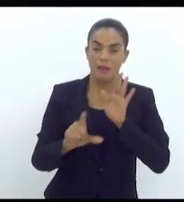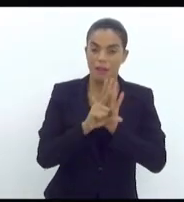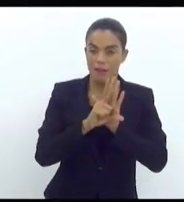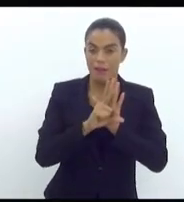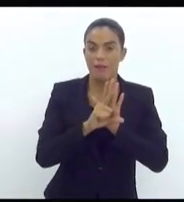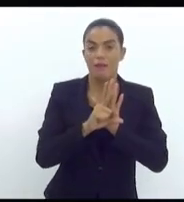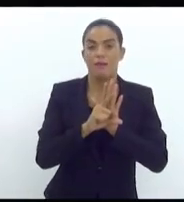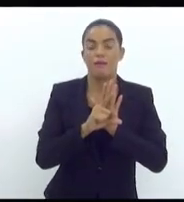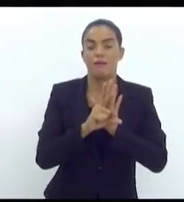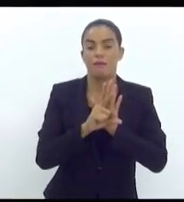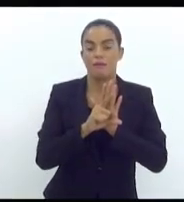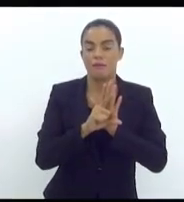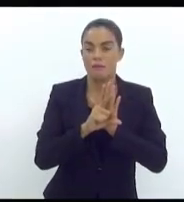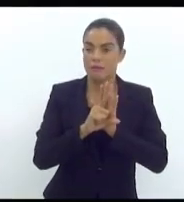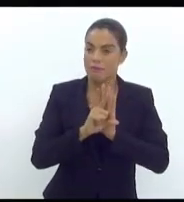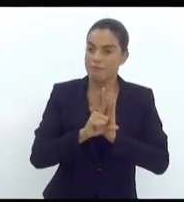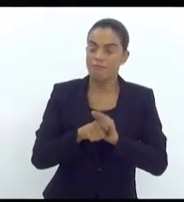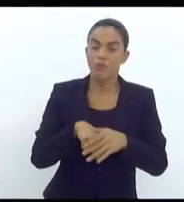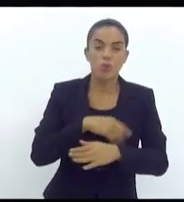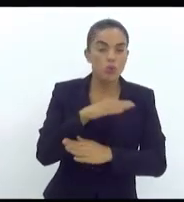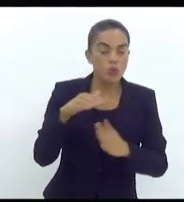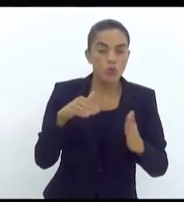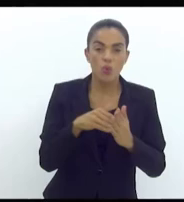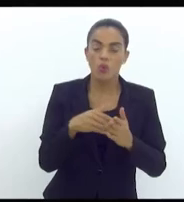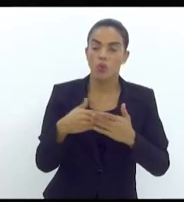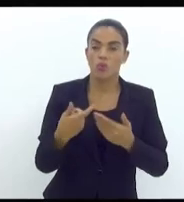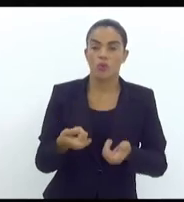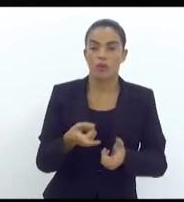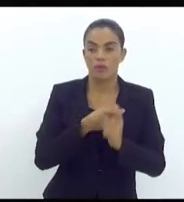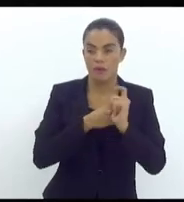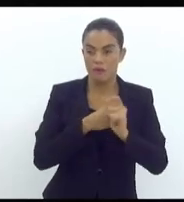pagar tudo o que deve